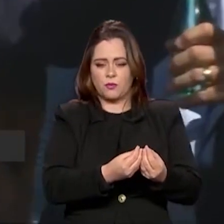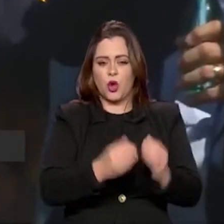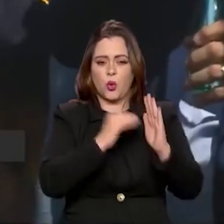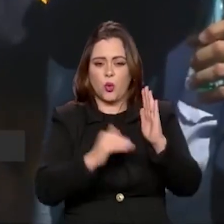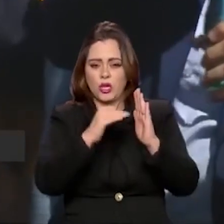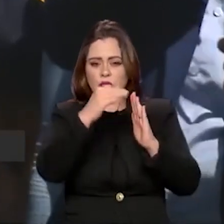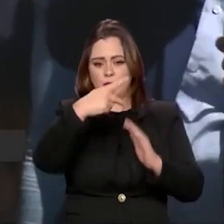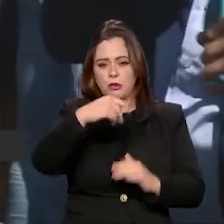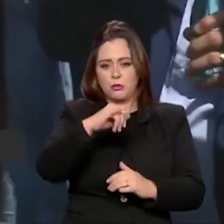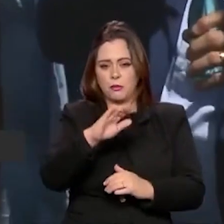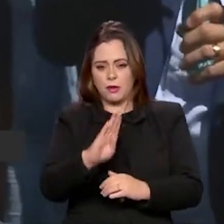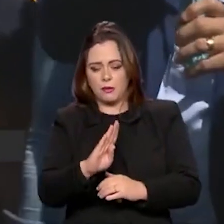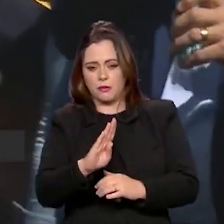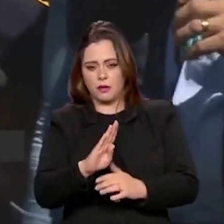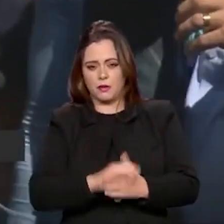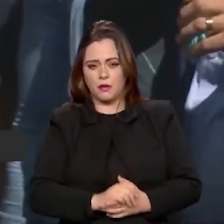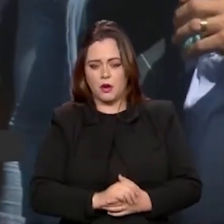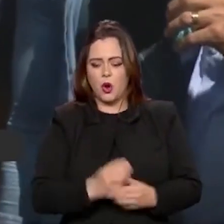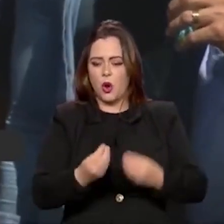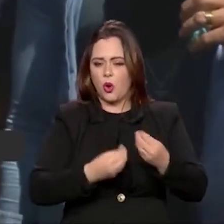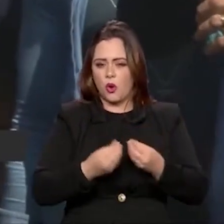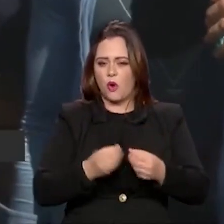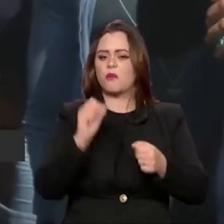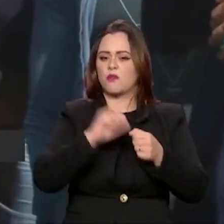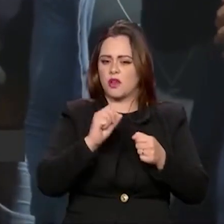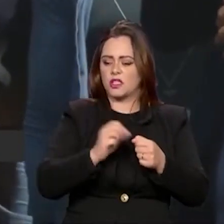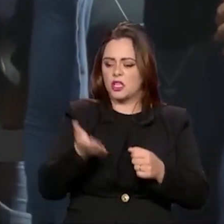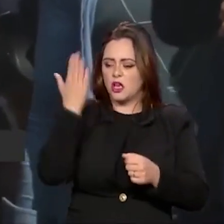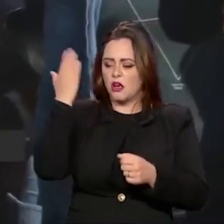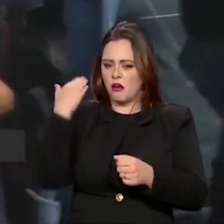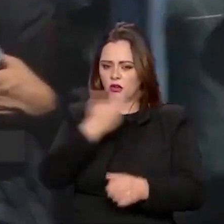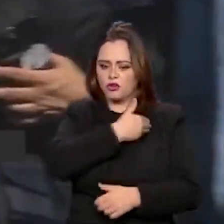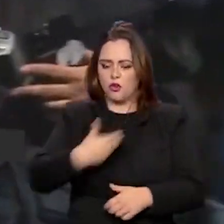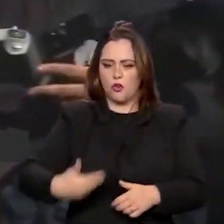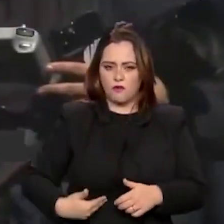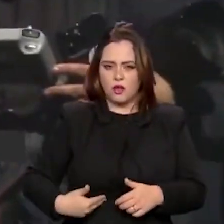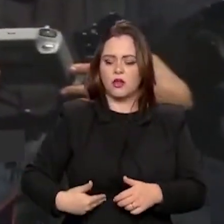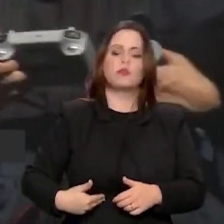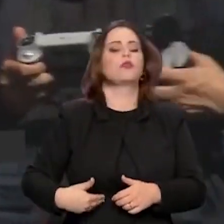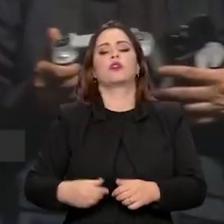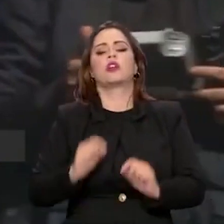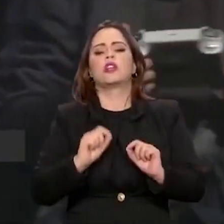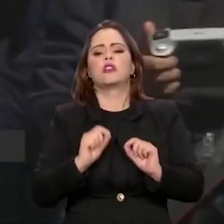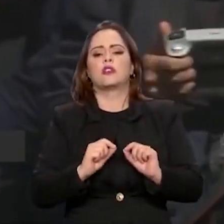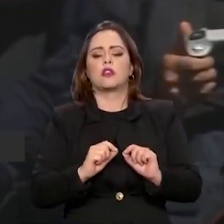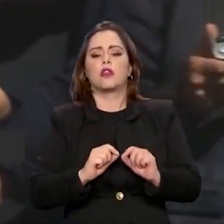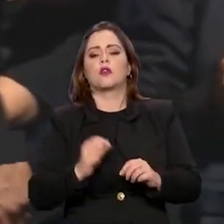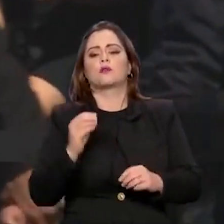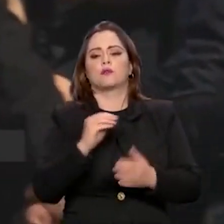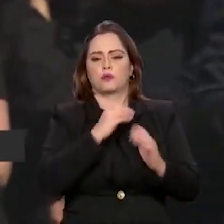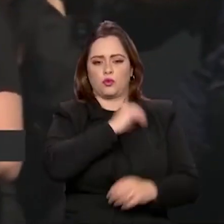PIB, como nós fazíamos quando eu fui presidente até 2010, que o salário mínimo cresceu